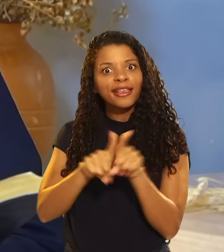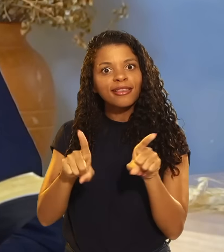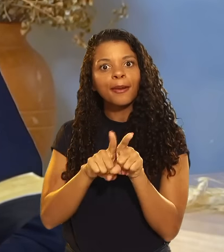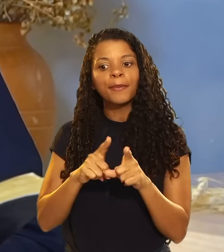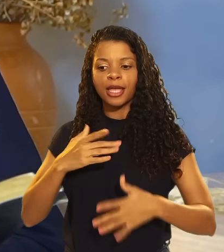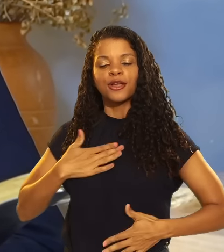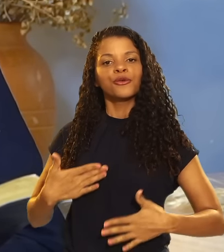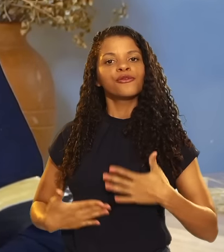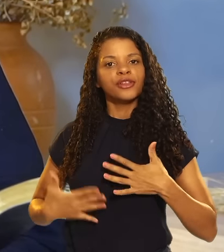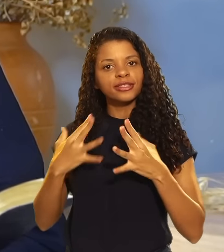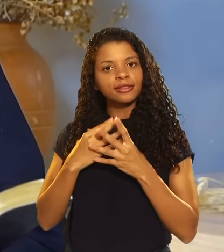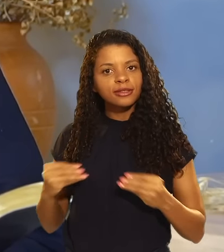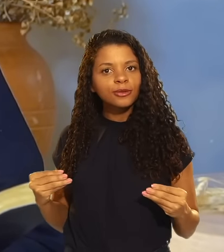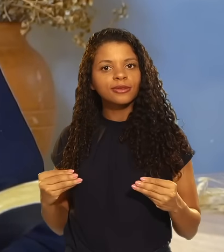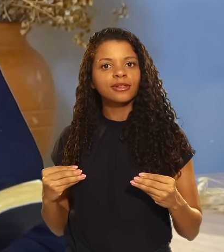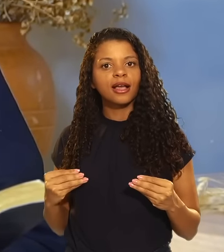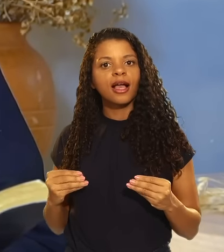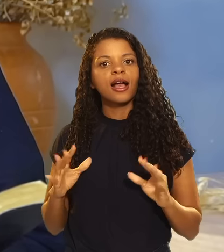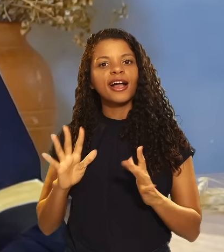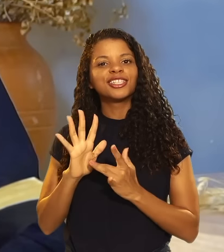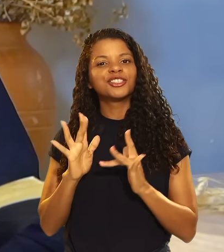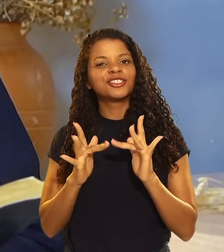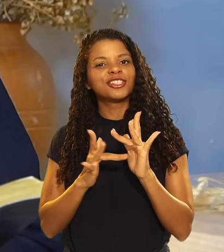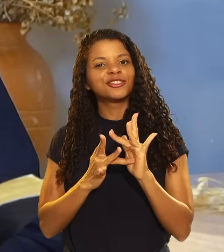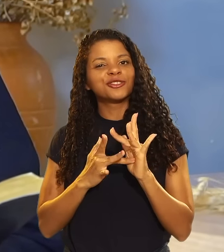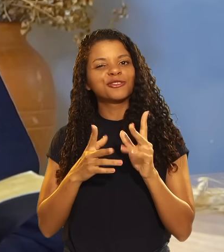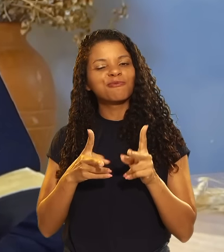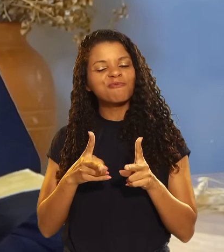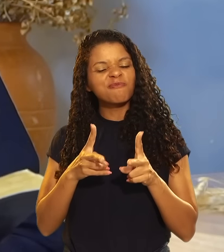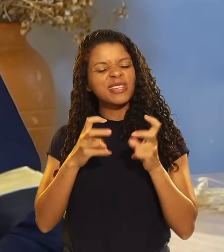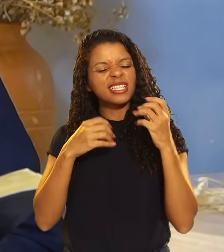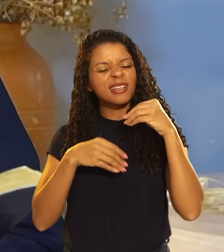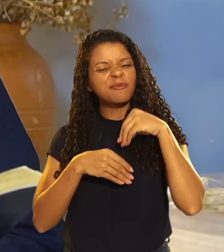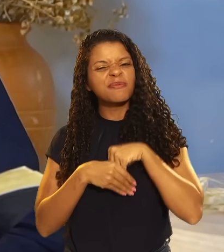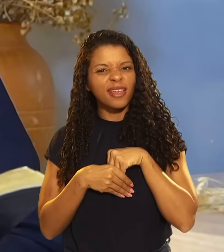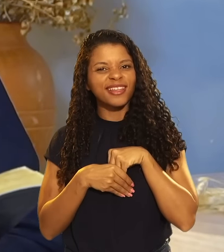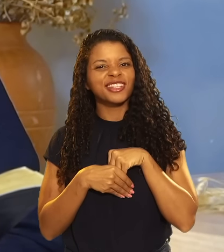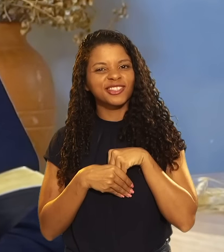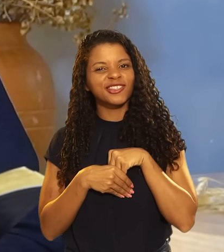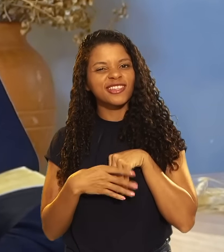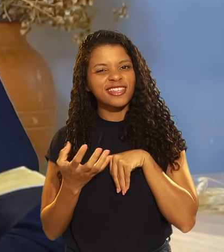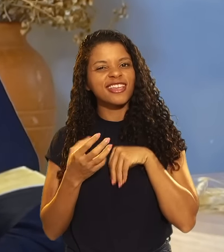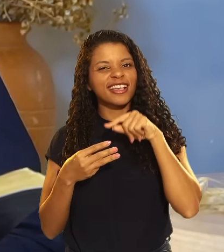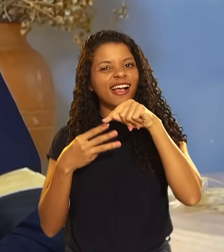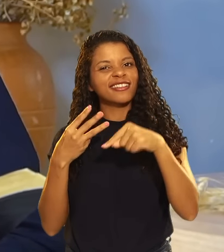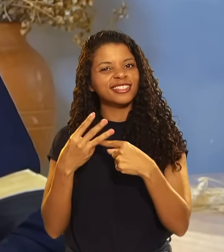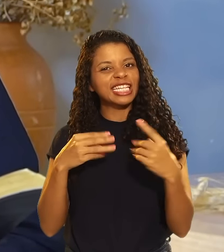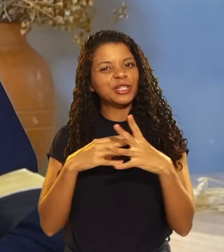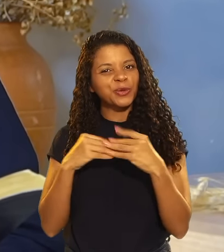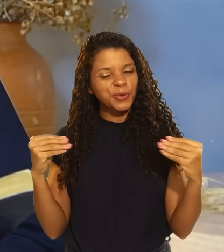bastidores, Jesus lendo os corações daqueles homens. Mas aqui, para a gente entender o contexto, foi isso que